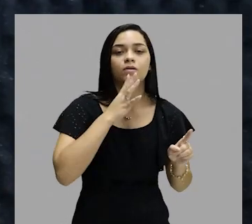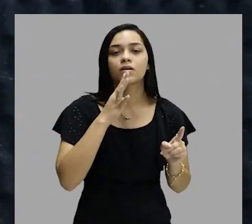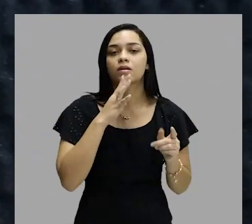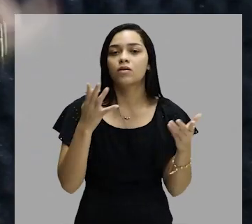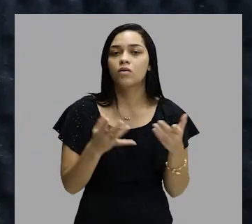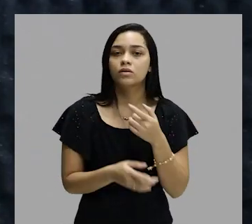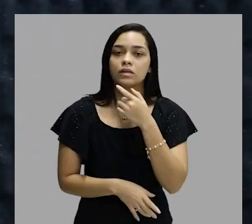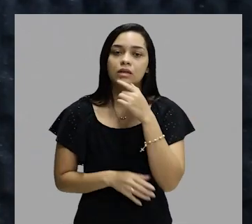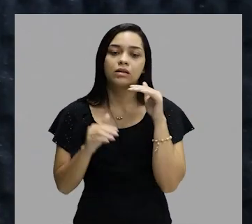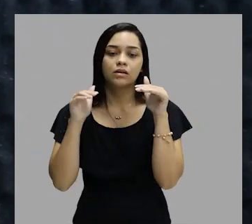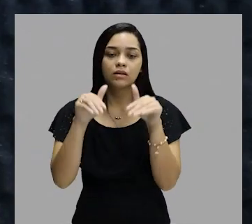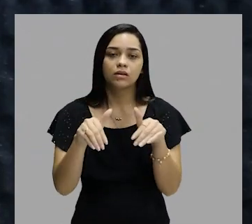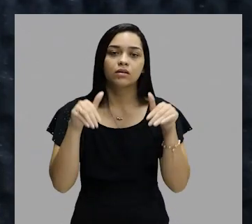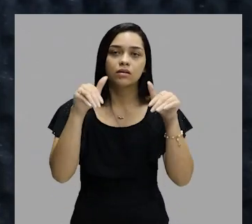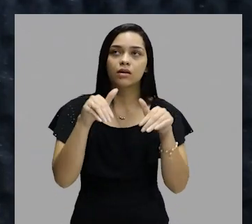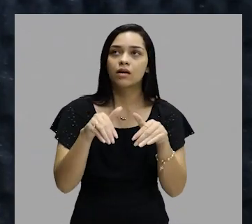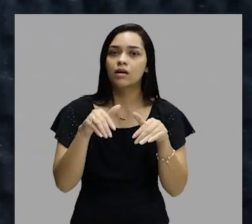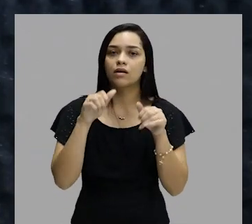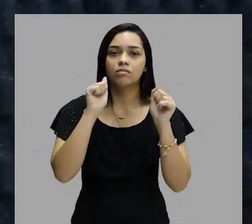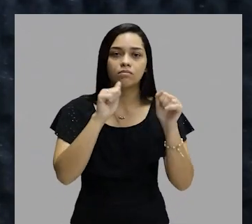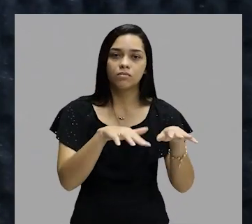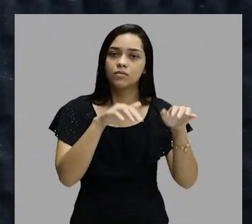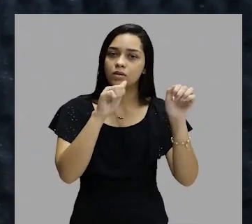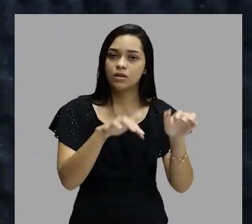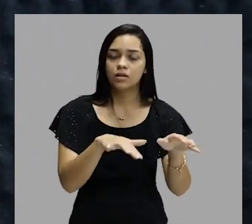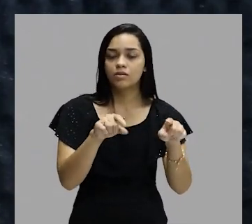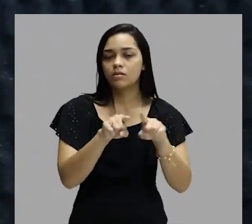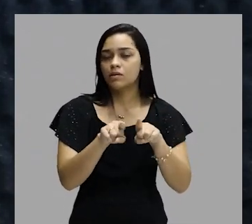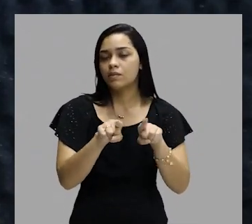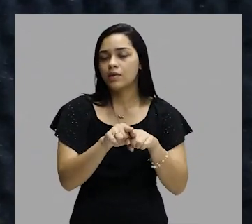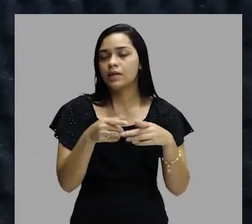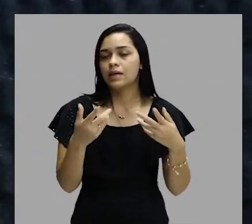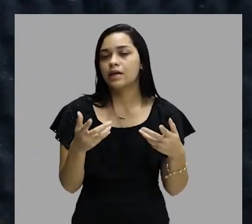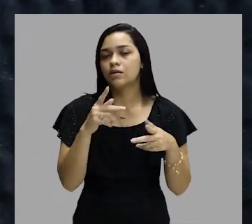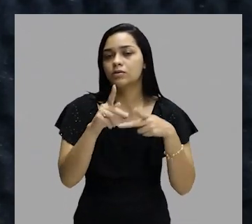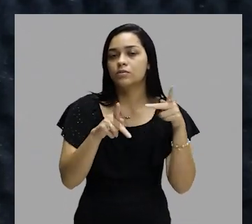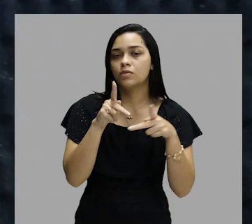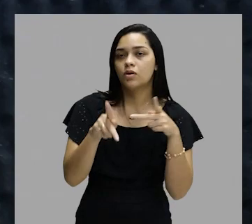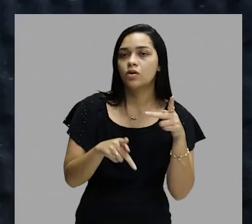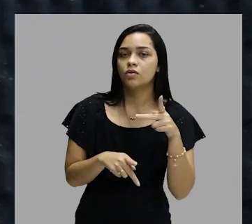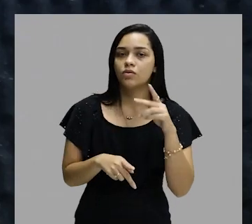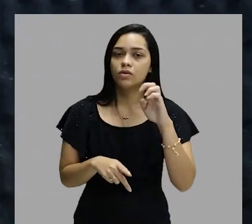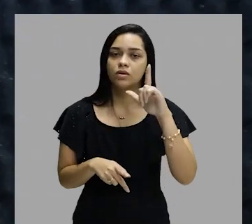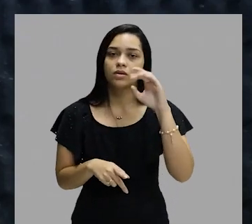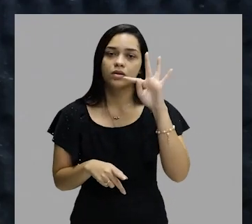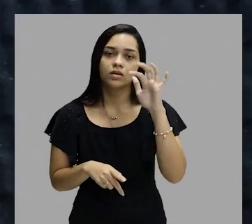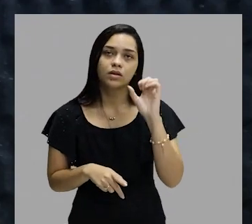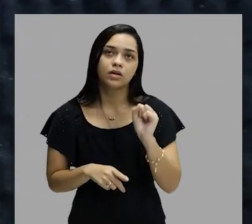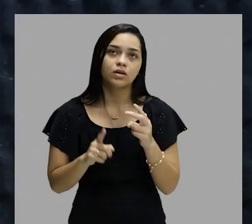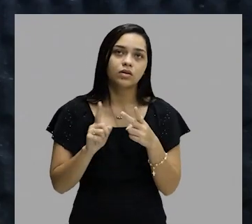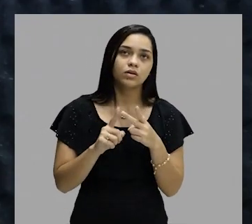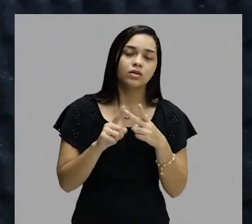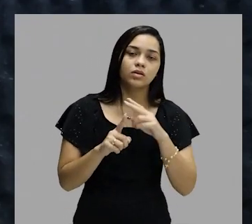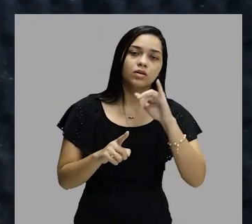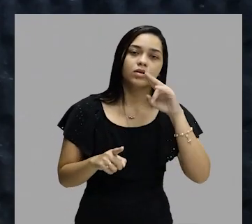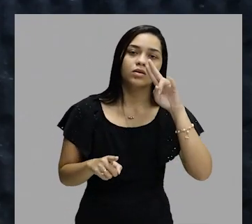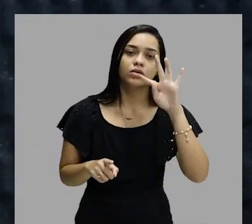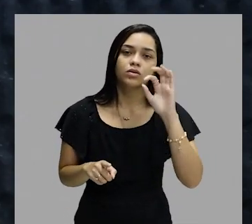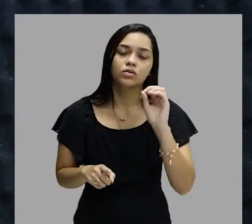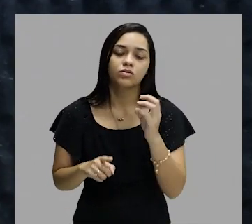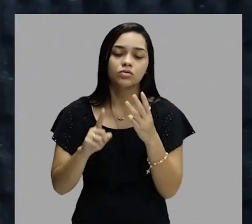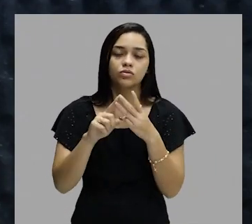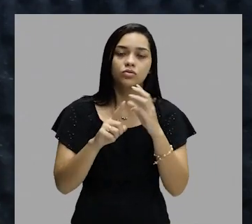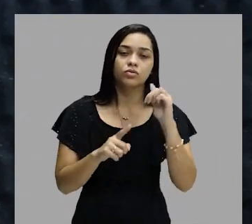como Inglaterra, como Reino Unido e assim por diante. Então, por exemplo, os povos celtas, jutos, os anglos,